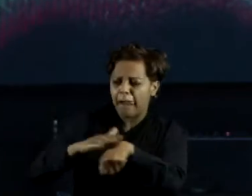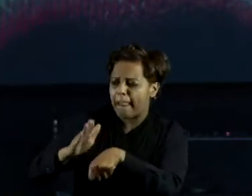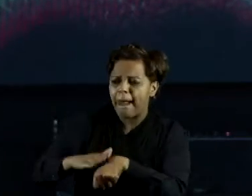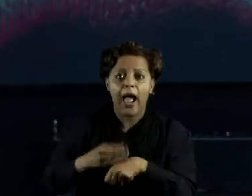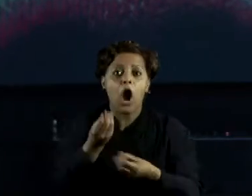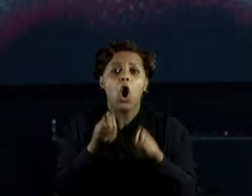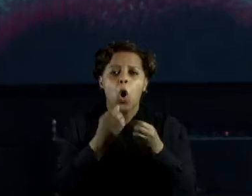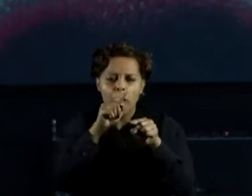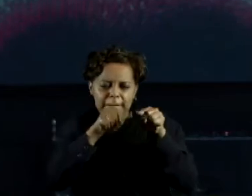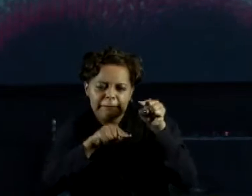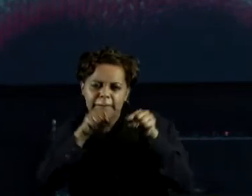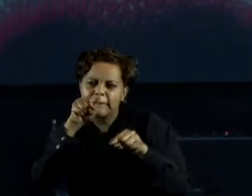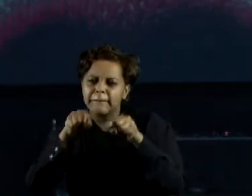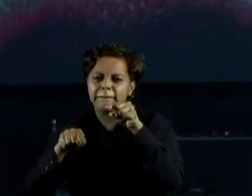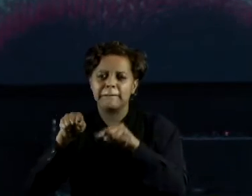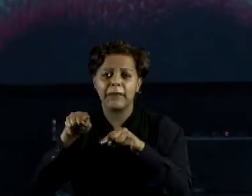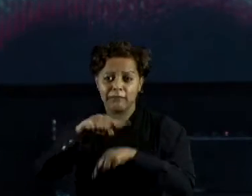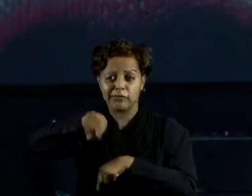do seu tempo,